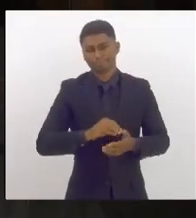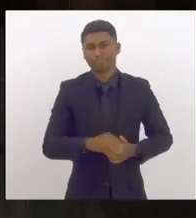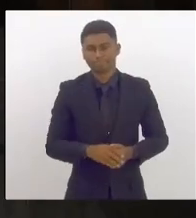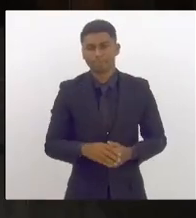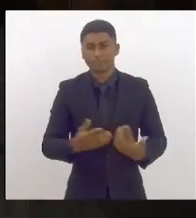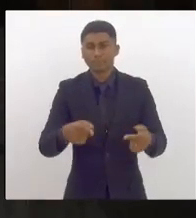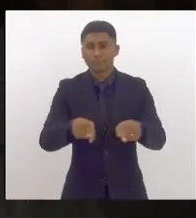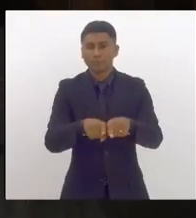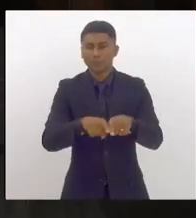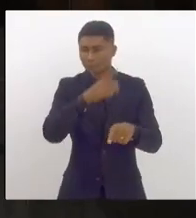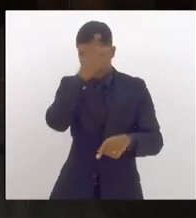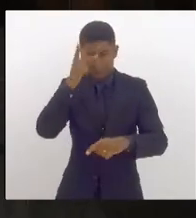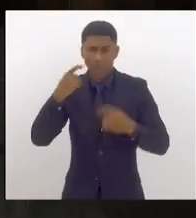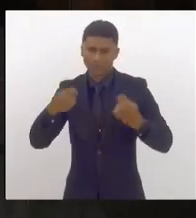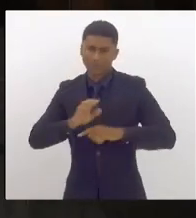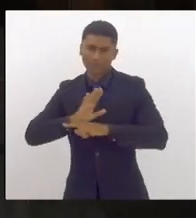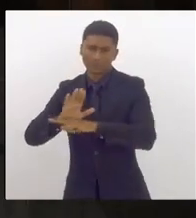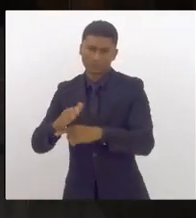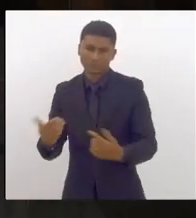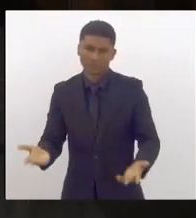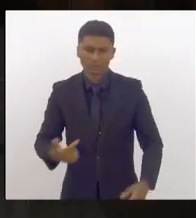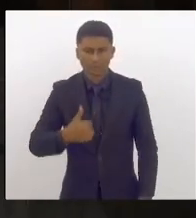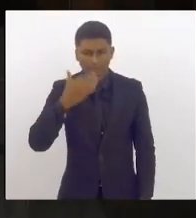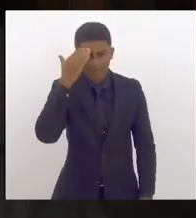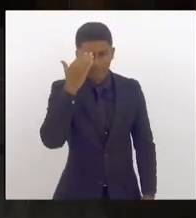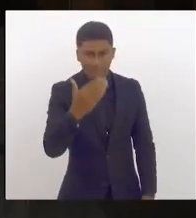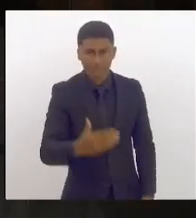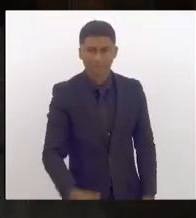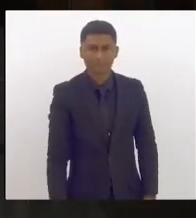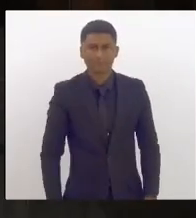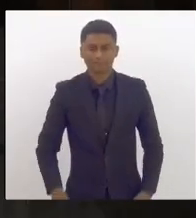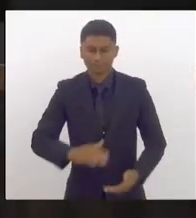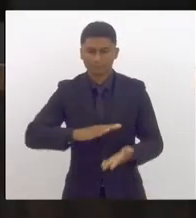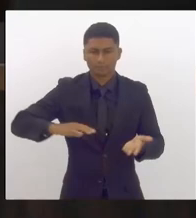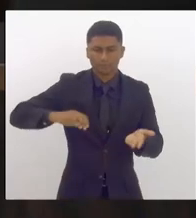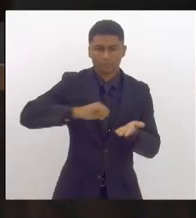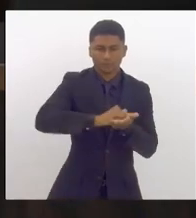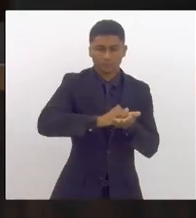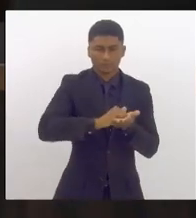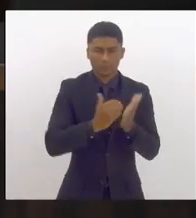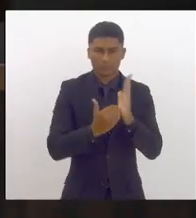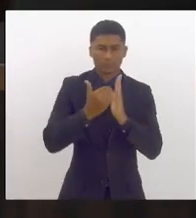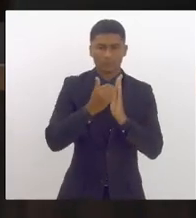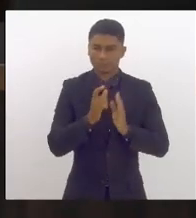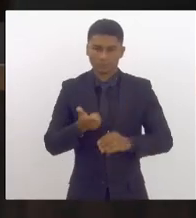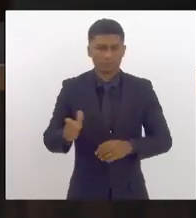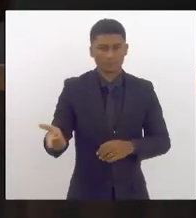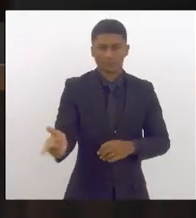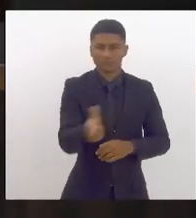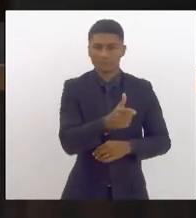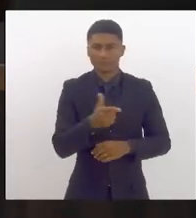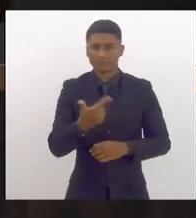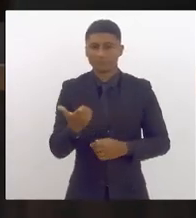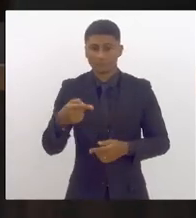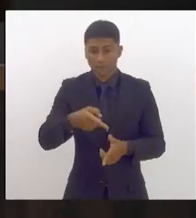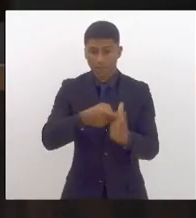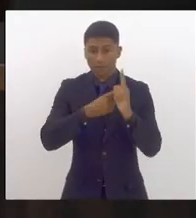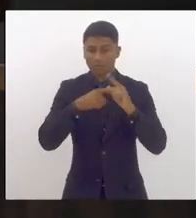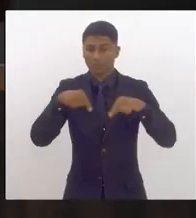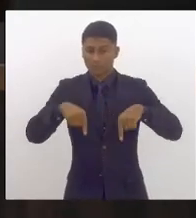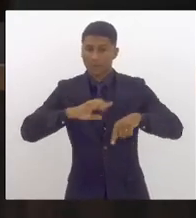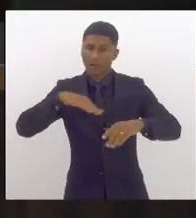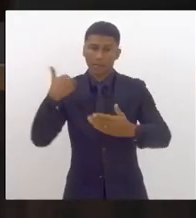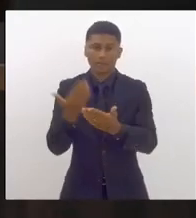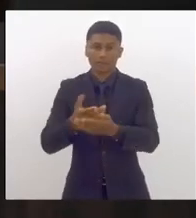inclusão das pessoas que mais precisam muito obrigado e não havendo mais oradores escrito à presidência suspende a